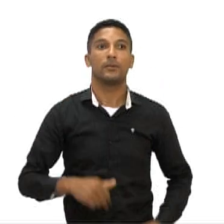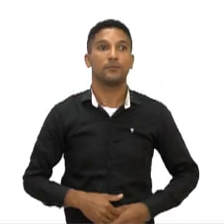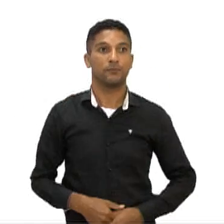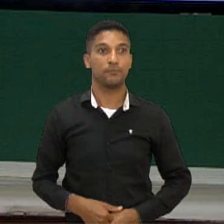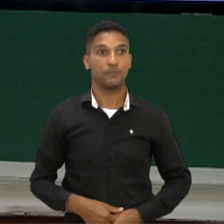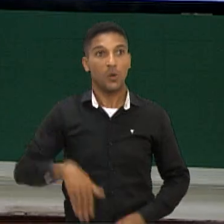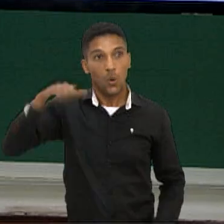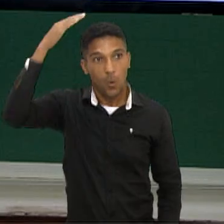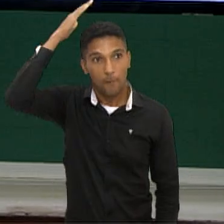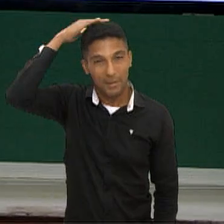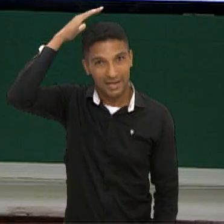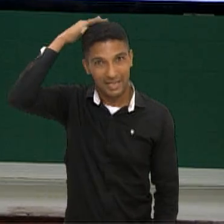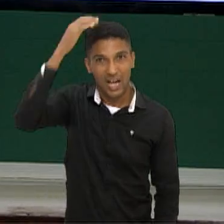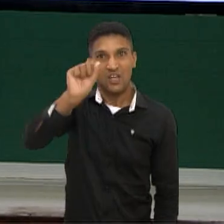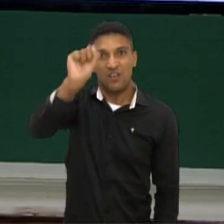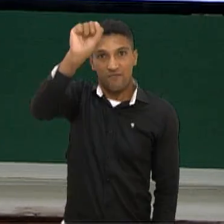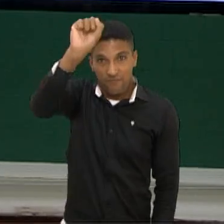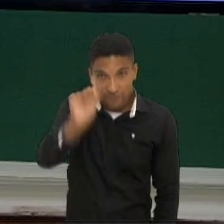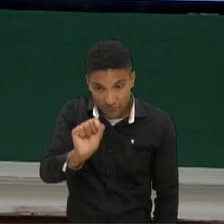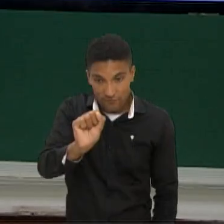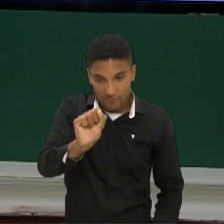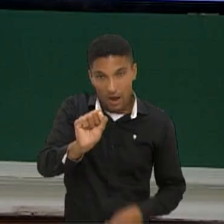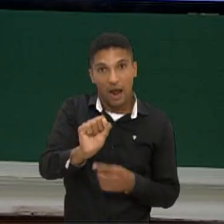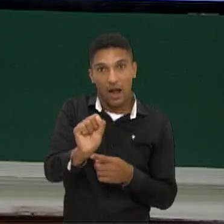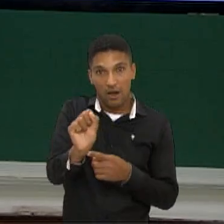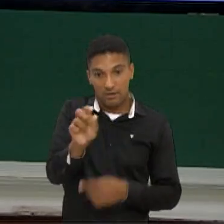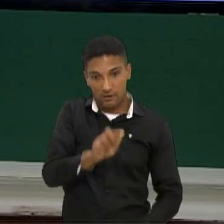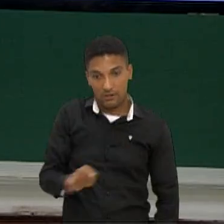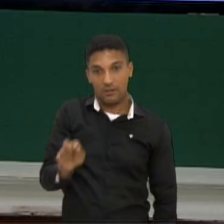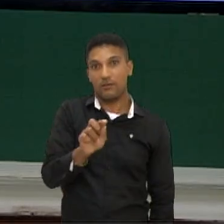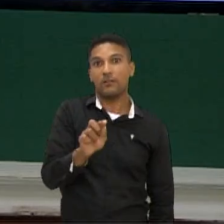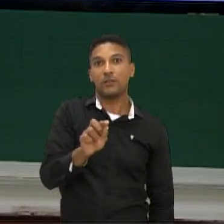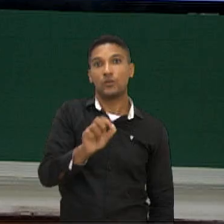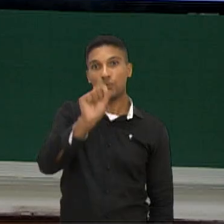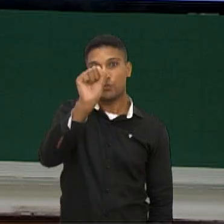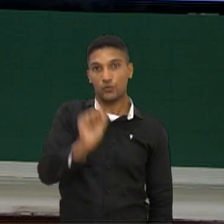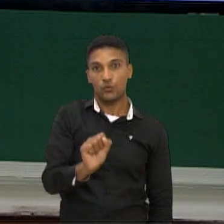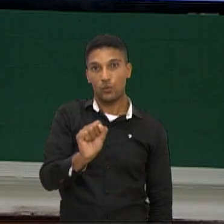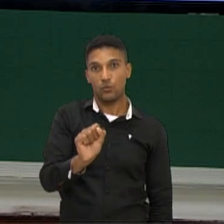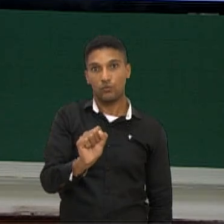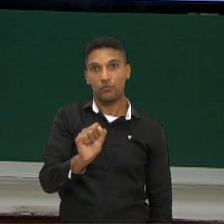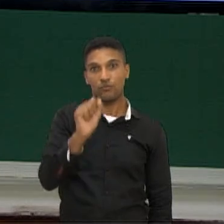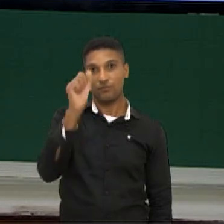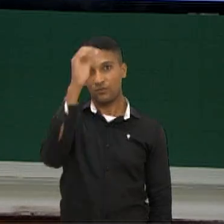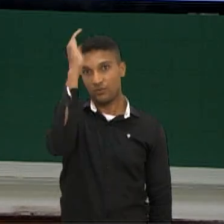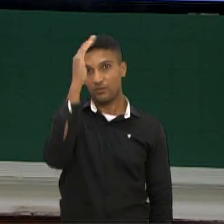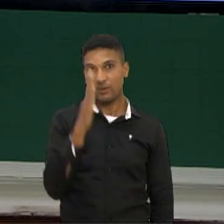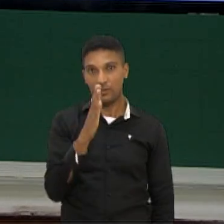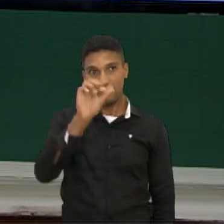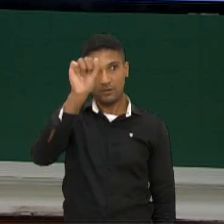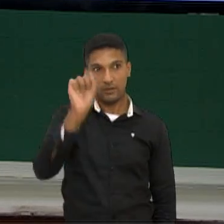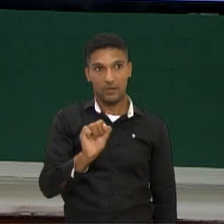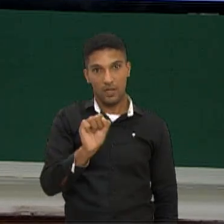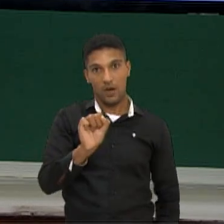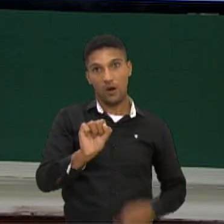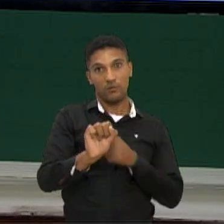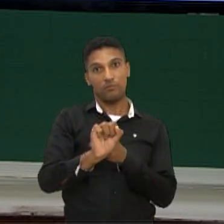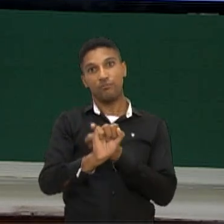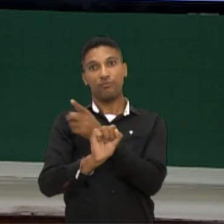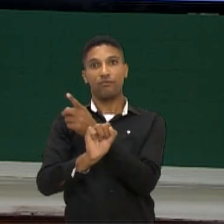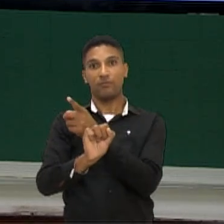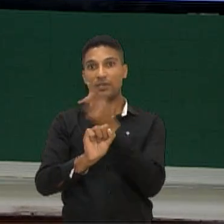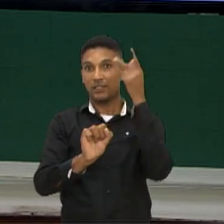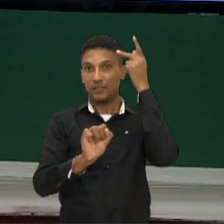Paraná, ele está aqui, ó, região sul do país, logo abaixo do estado de São